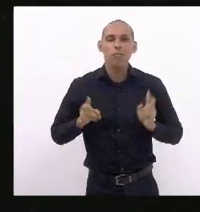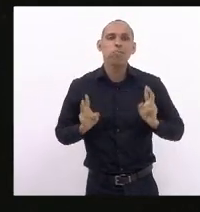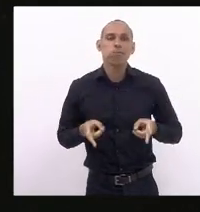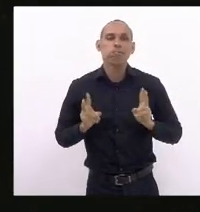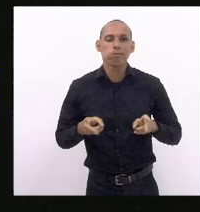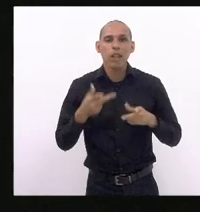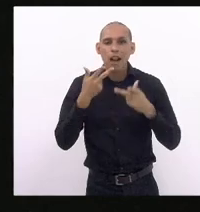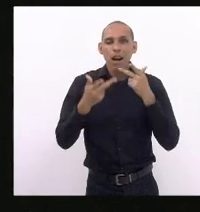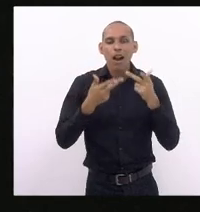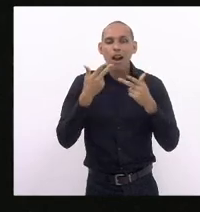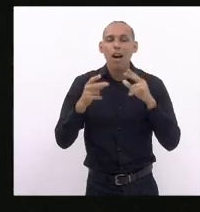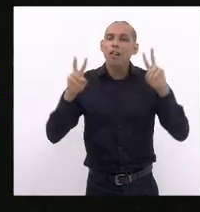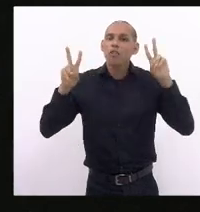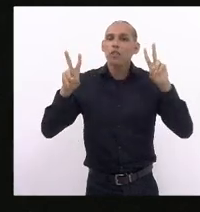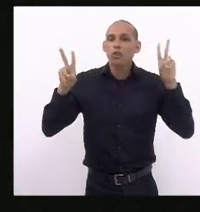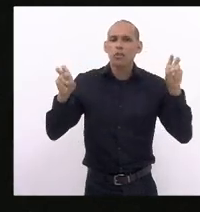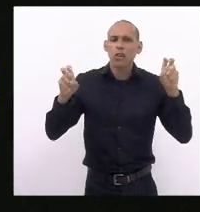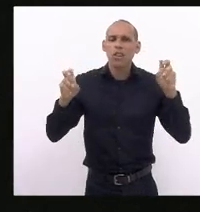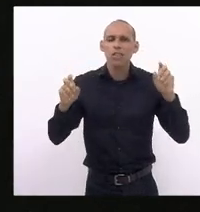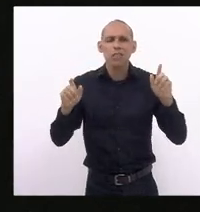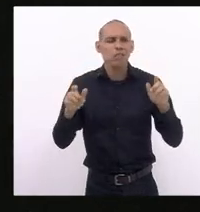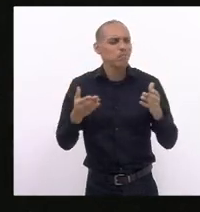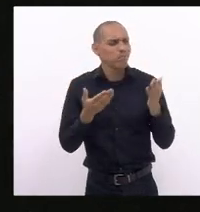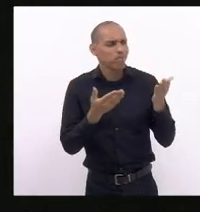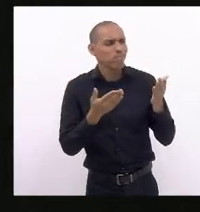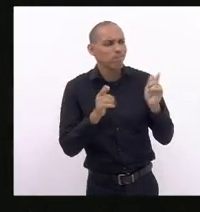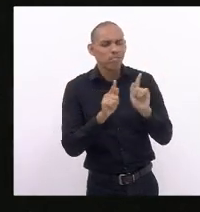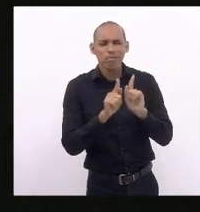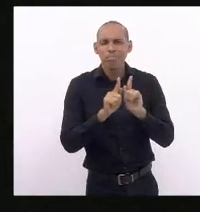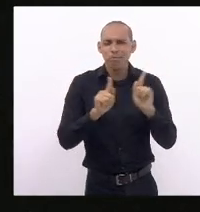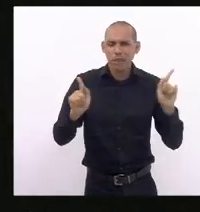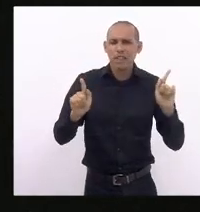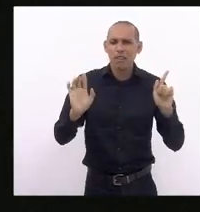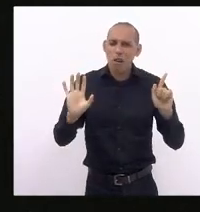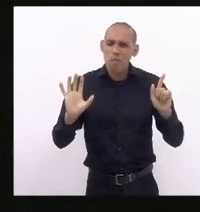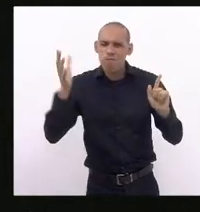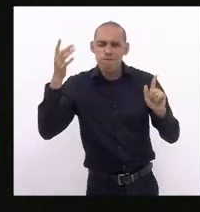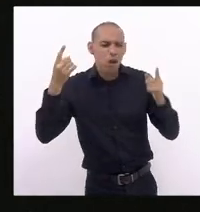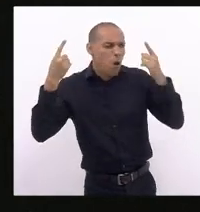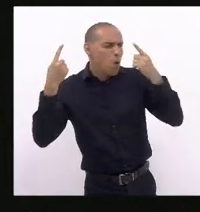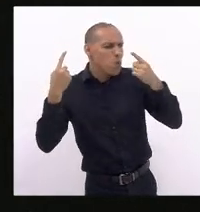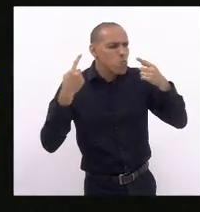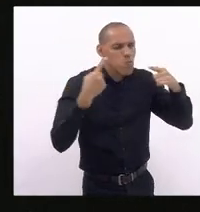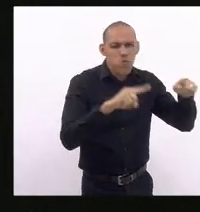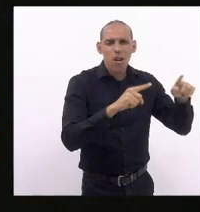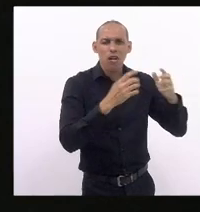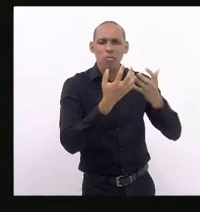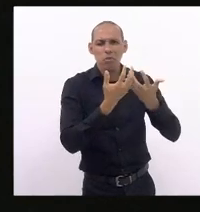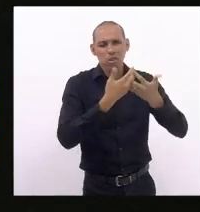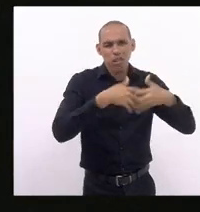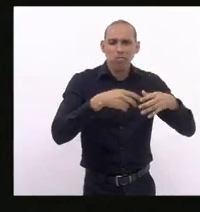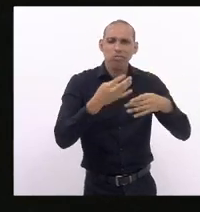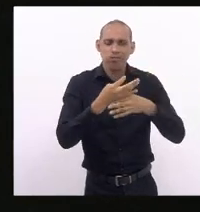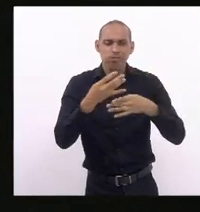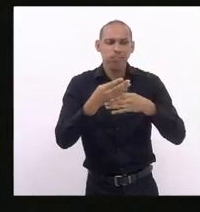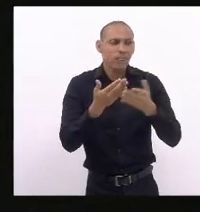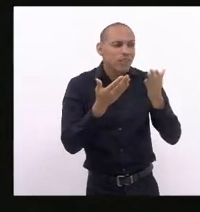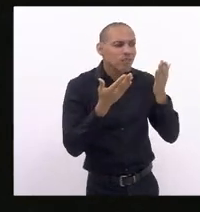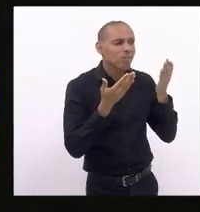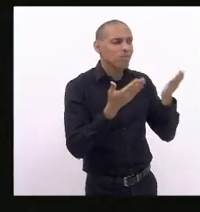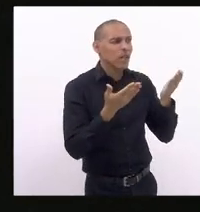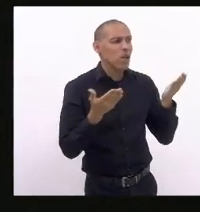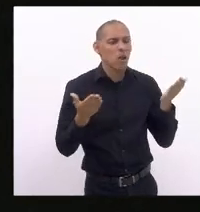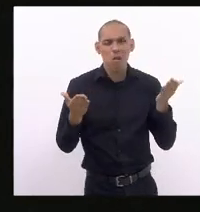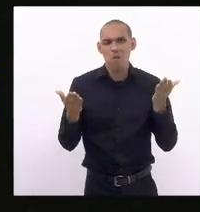falando sobre esse grave incidente meteorológico que atingiu a cidade de Petrópolis, uma cidade que